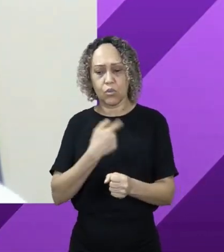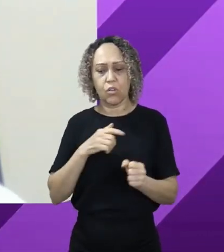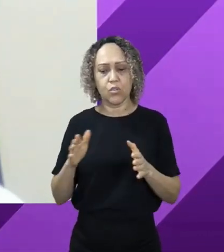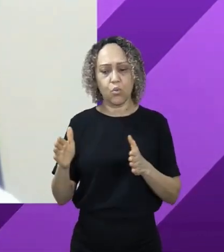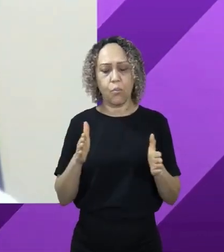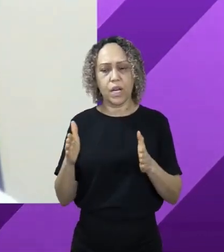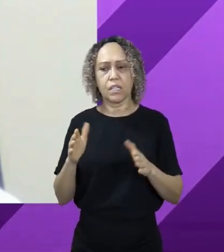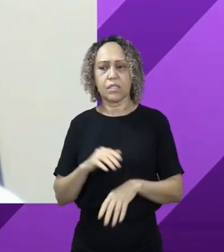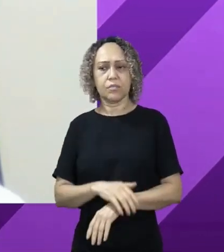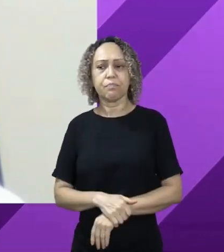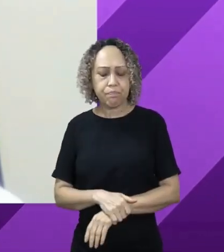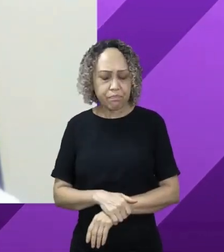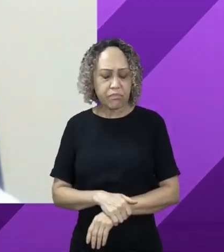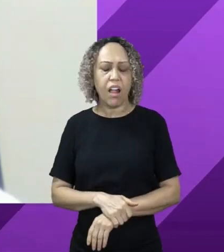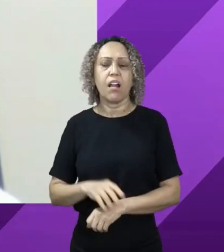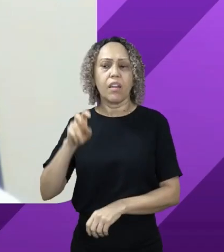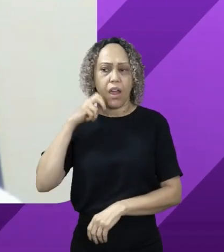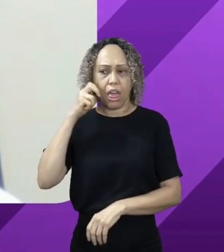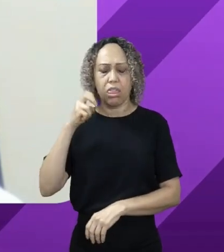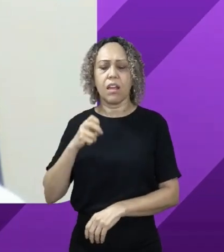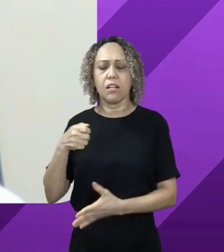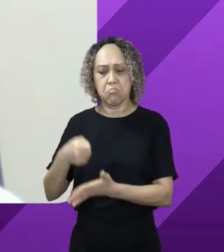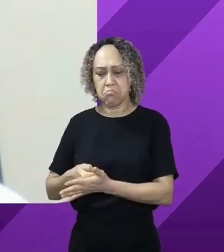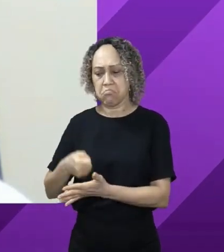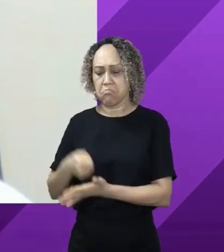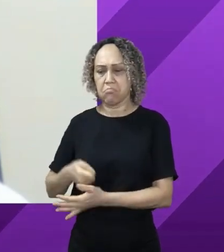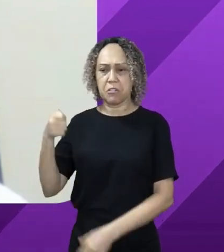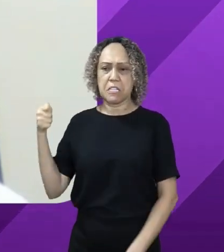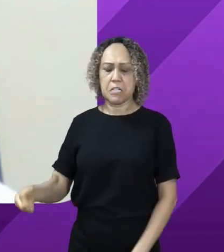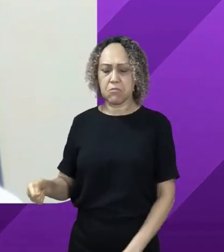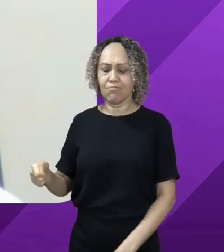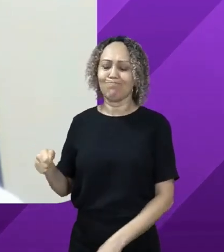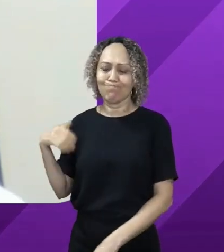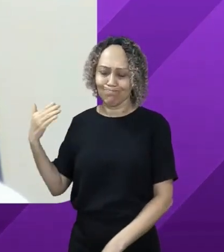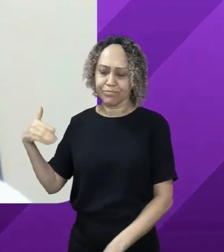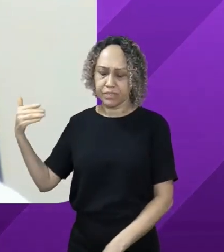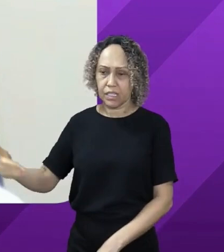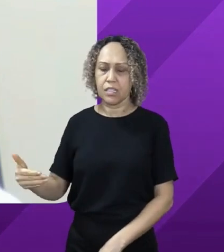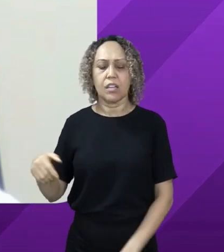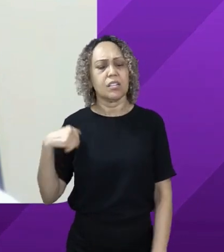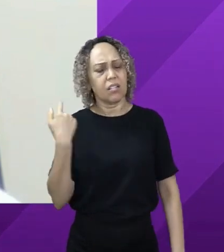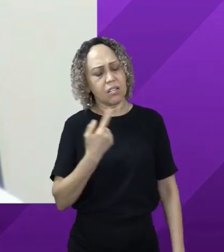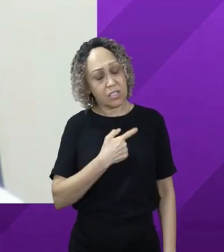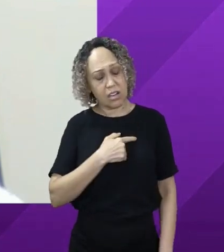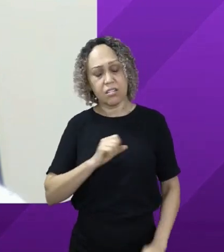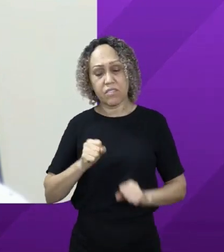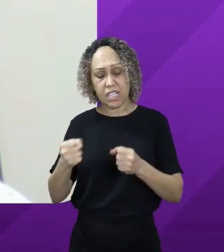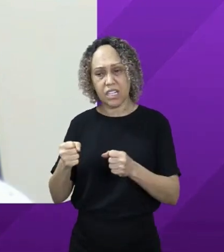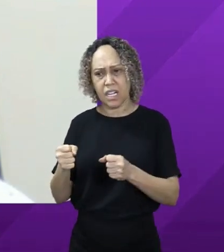que carrega ainda muito conservadorismo, a gente enfrentou isso nas campanhas da professora Fátima Bezerra.